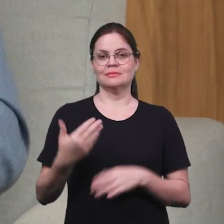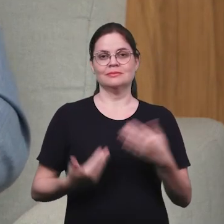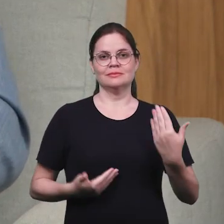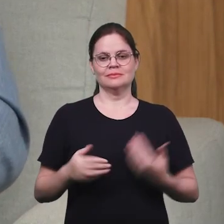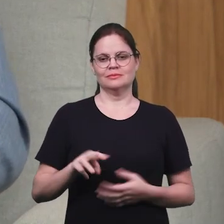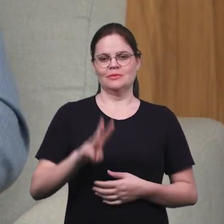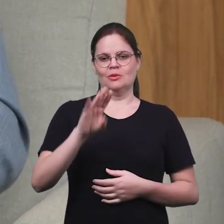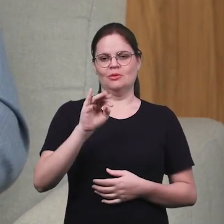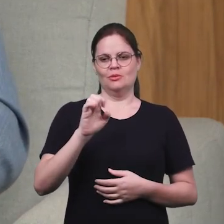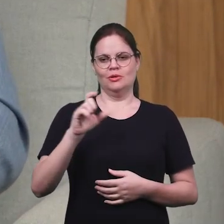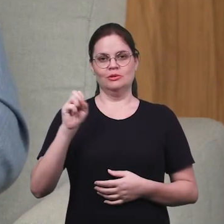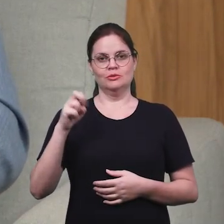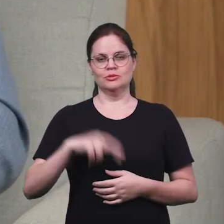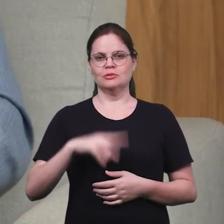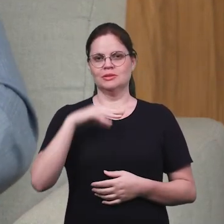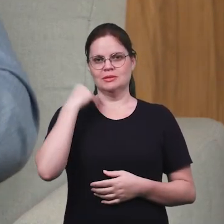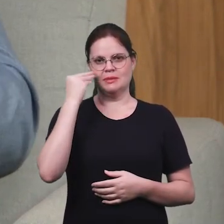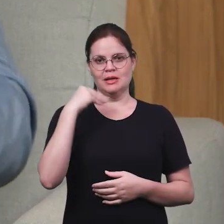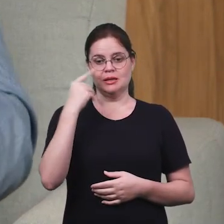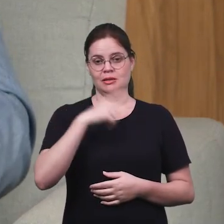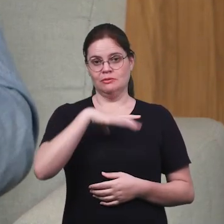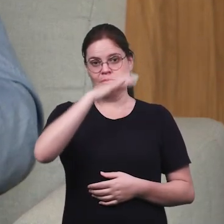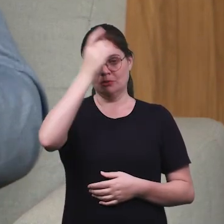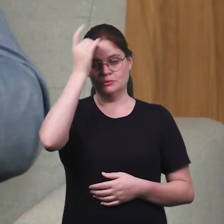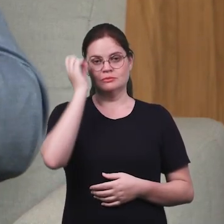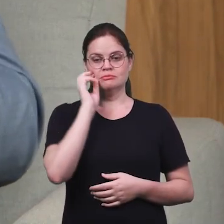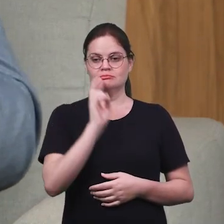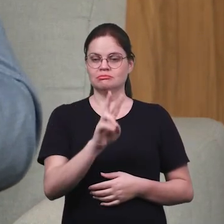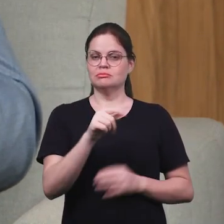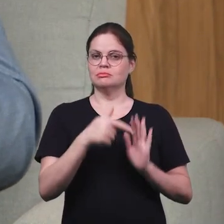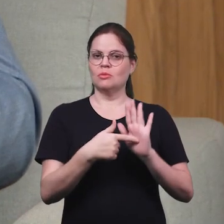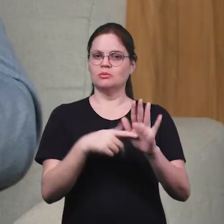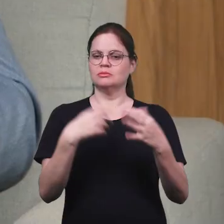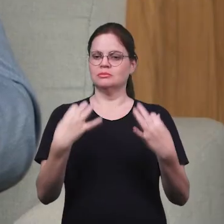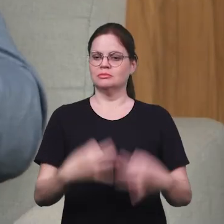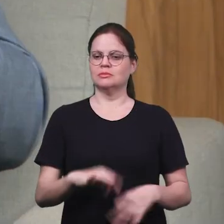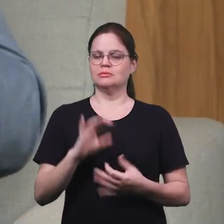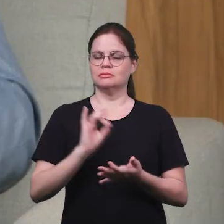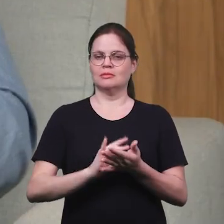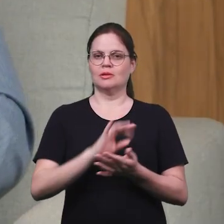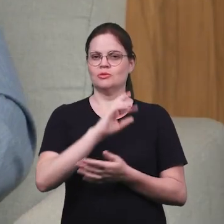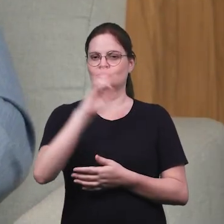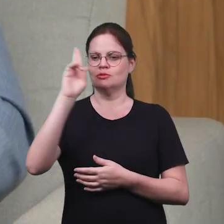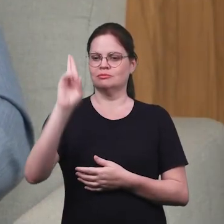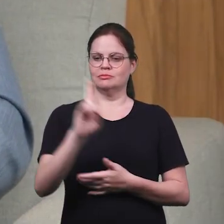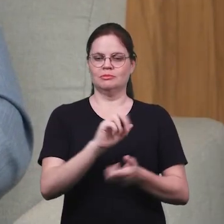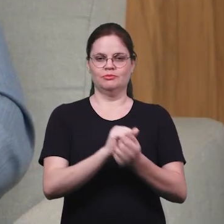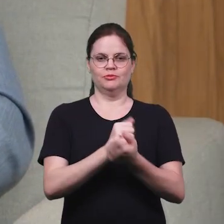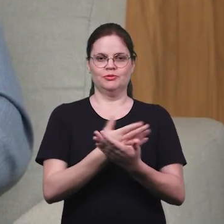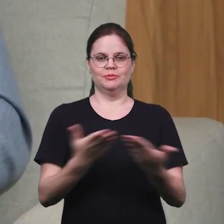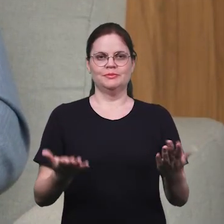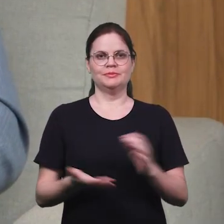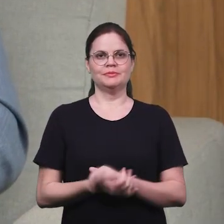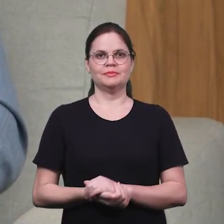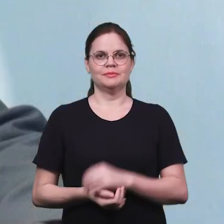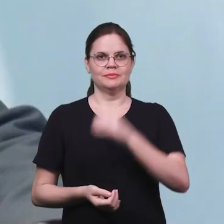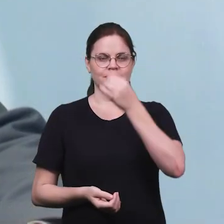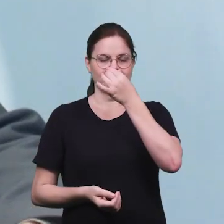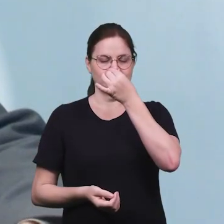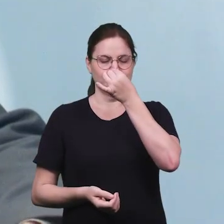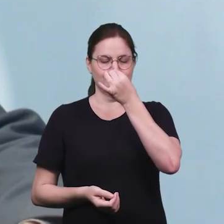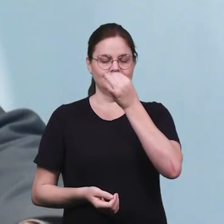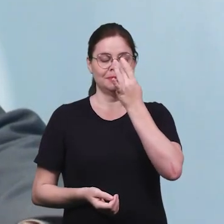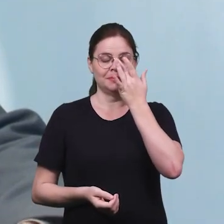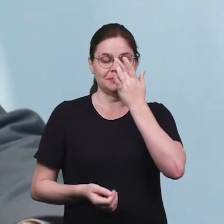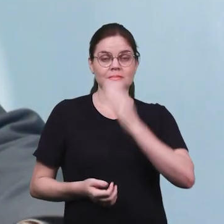ali, ó, que viveu essa experiência, teve até uma visão, mostrando ali, confirmando, né, que o Senhor estava com ele o tempo todo.